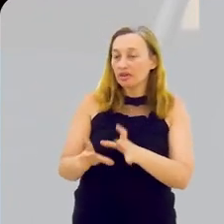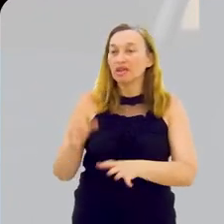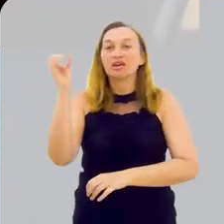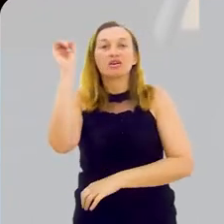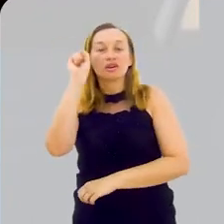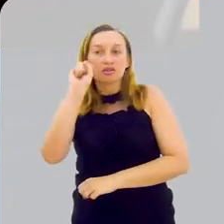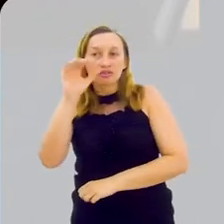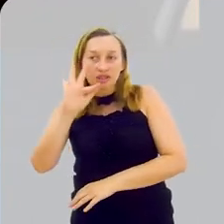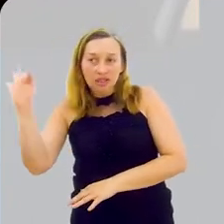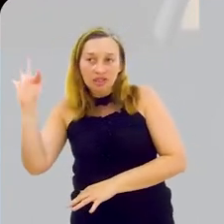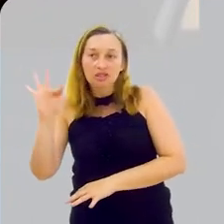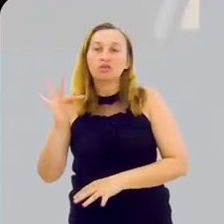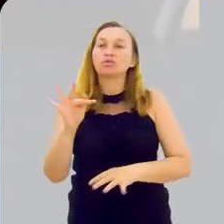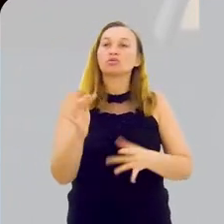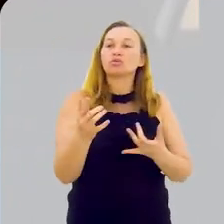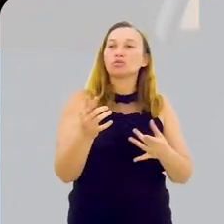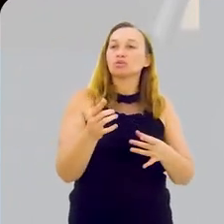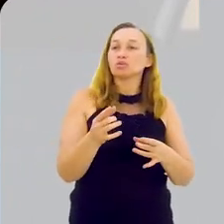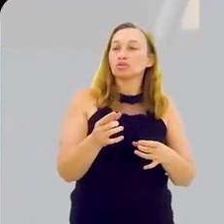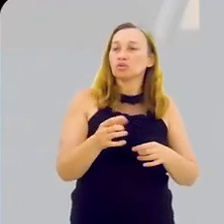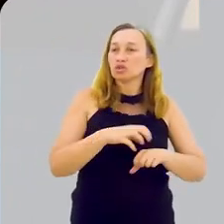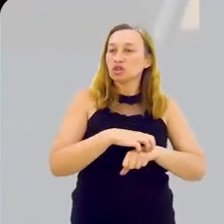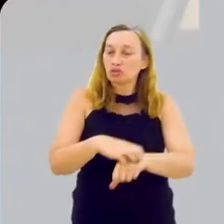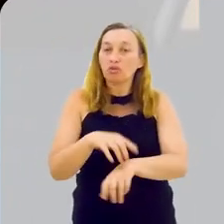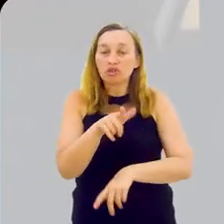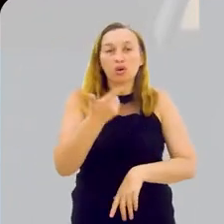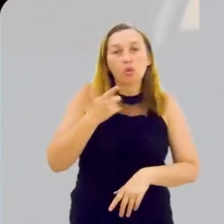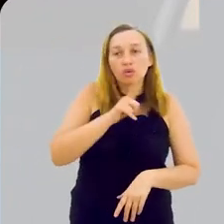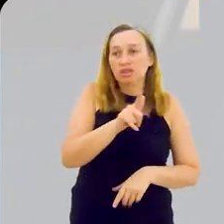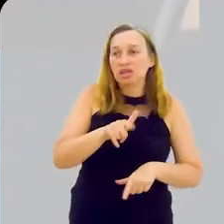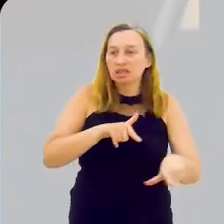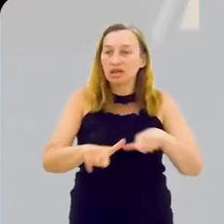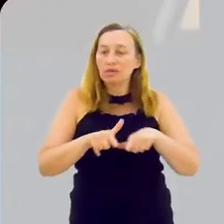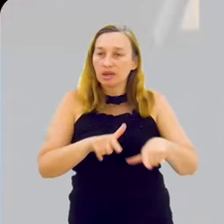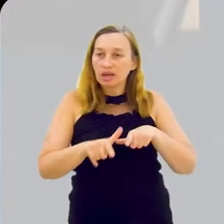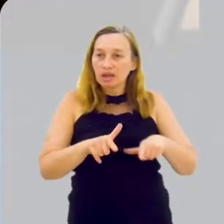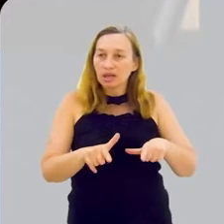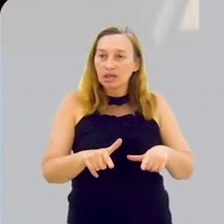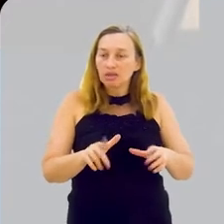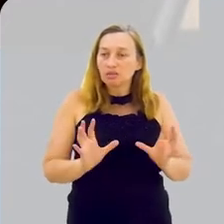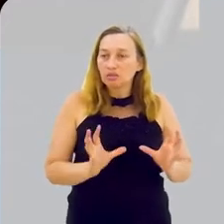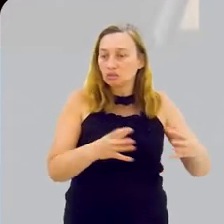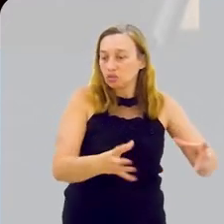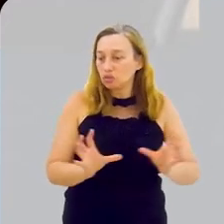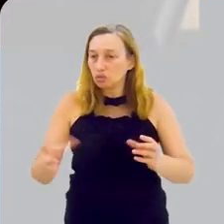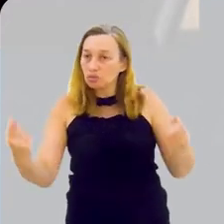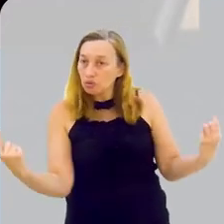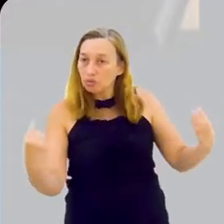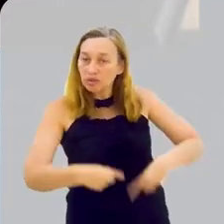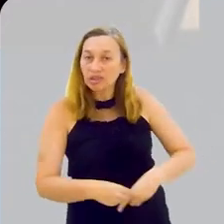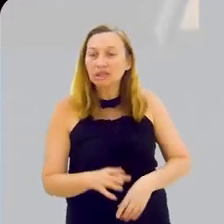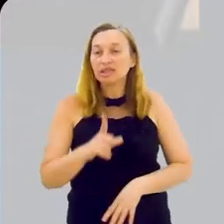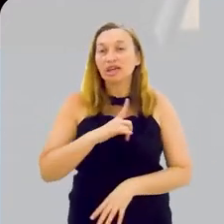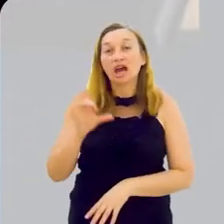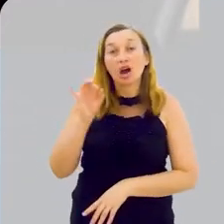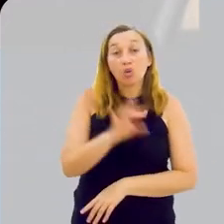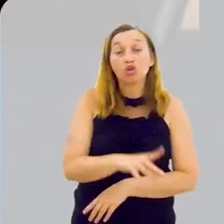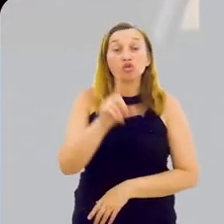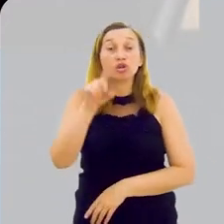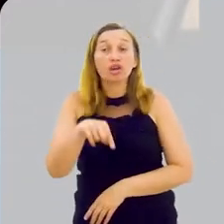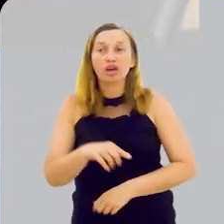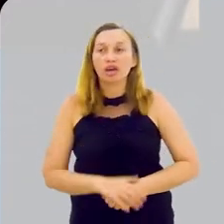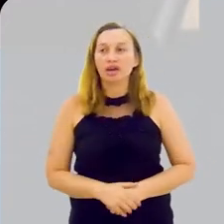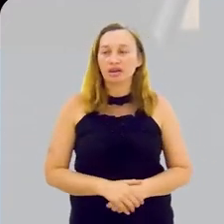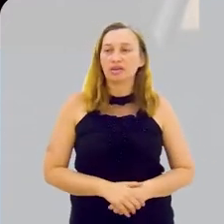exemplo, a Federação das Indústrias, a de Transporte, etc. Então, você consegue, de alguma forma, trabalhar no nível do setor, da competitividade do setor.